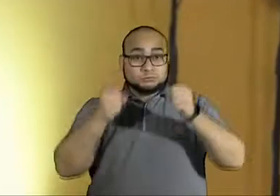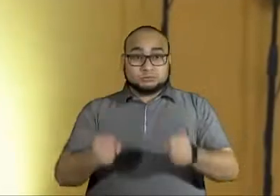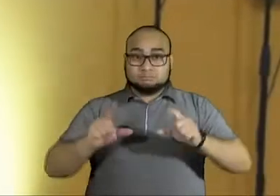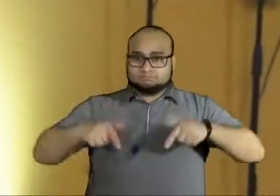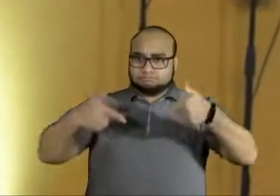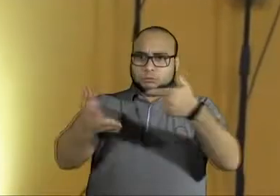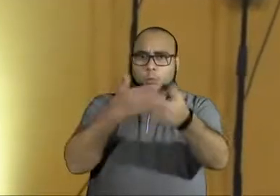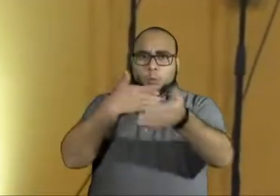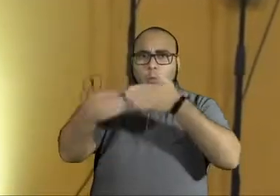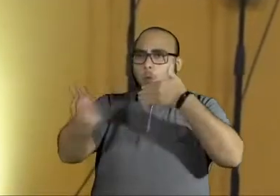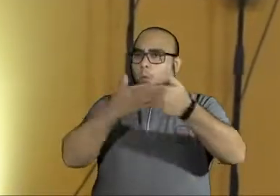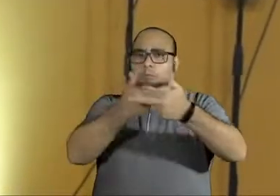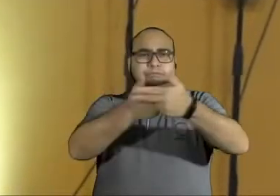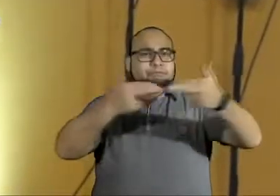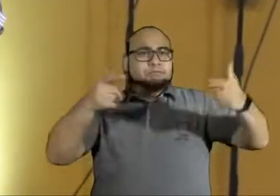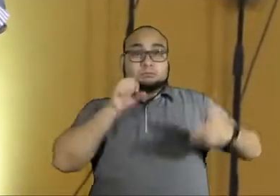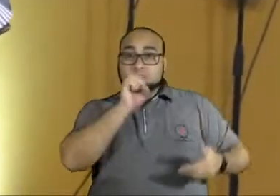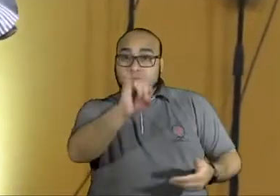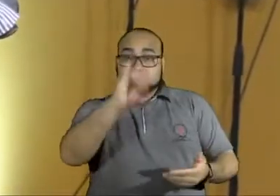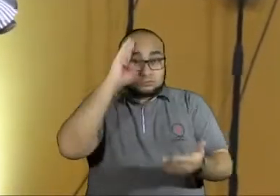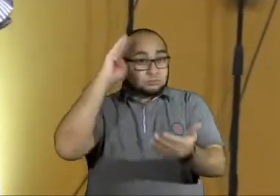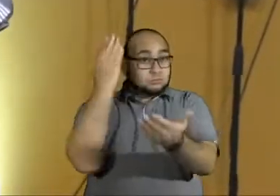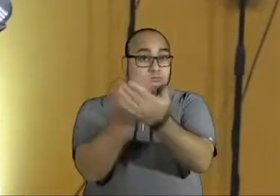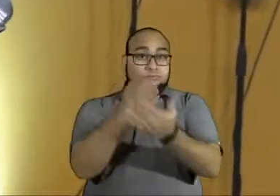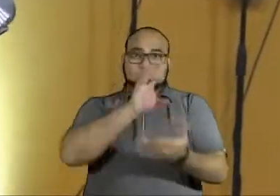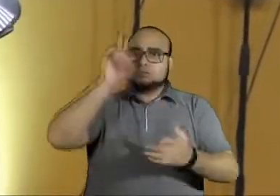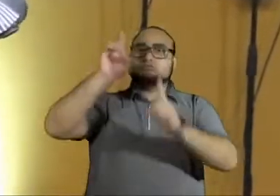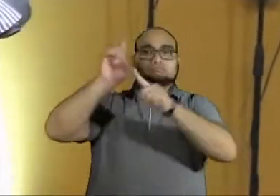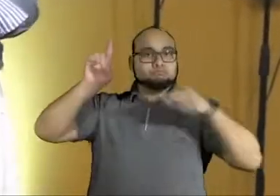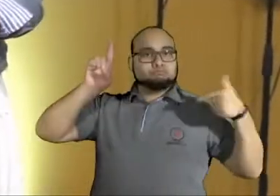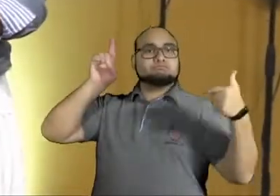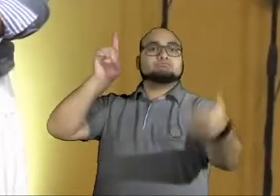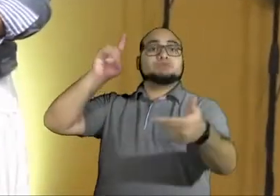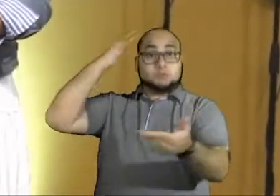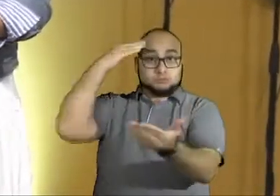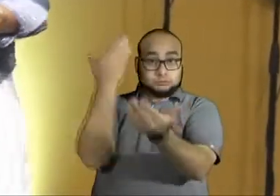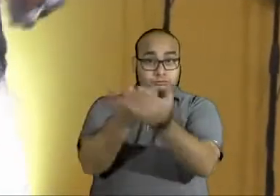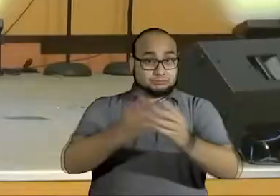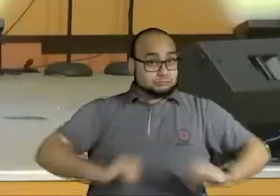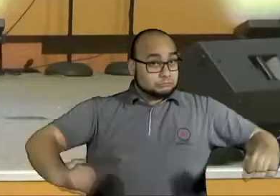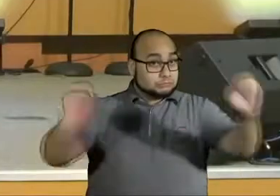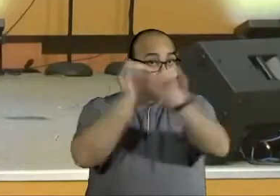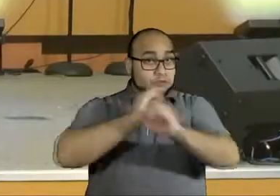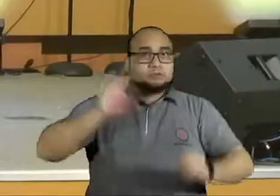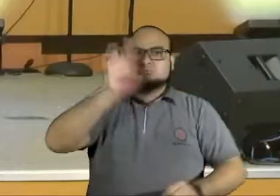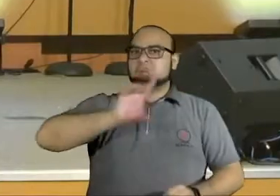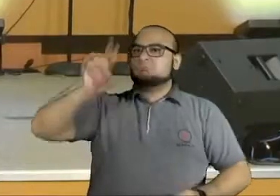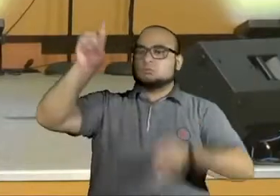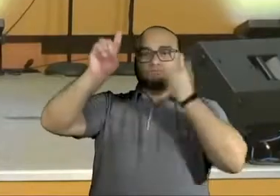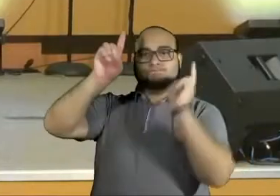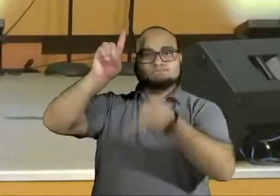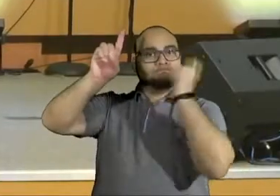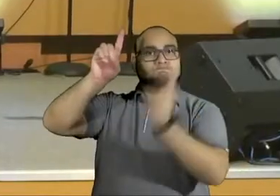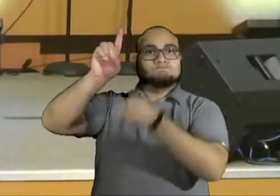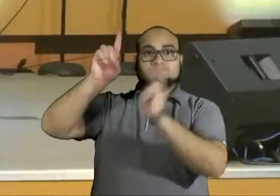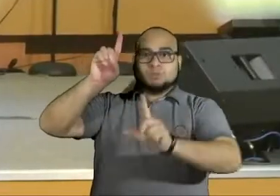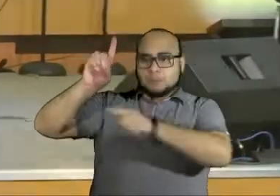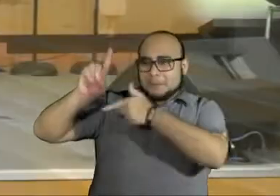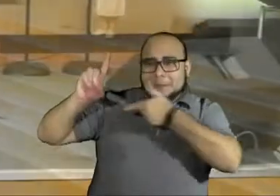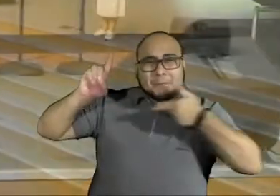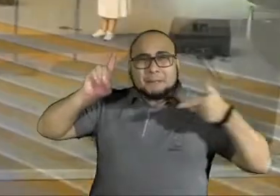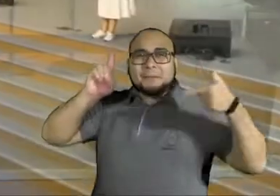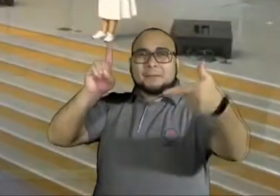fazer. Se você crê, Deus faz. Se você não crê, Deus continua fazendo. Só que só recebe a vida de